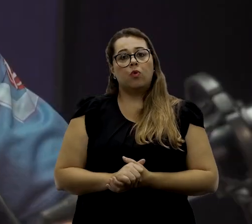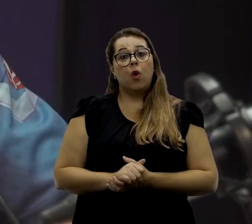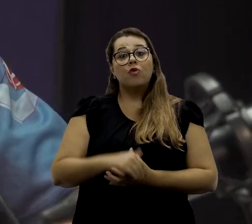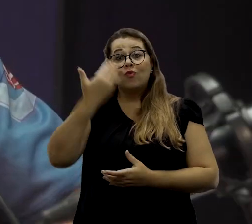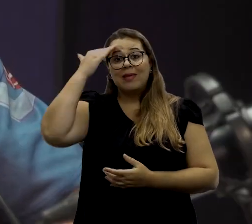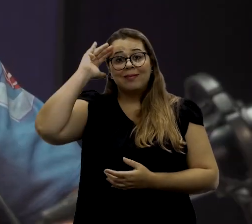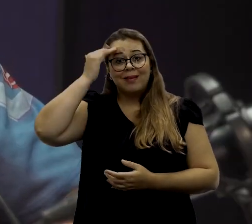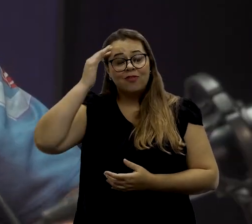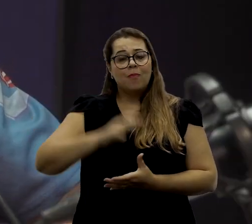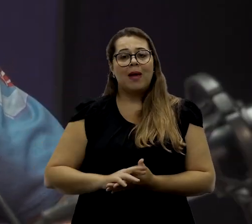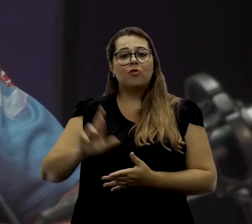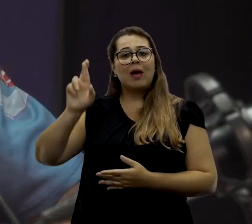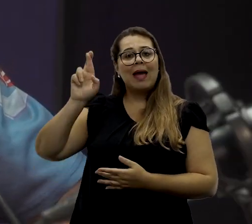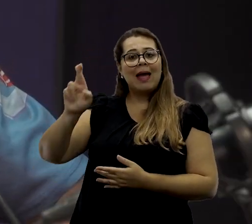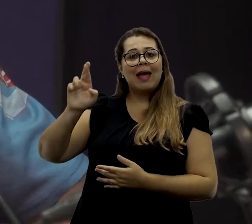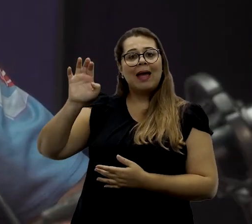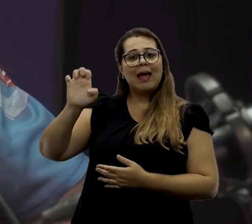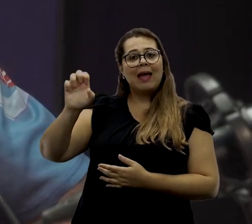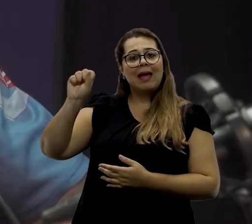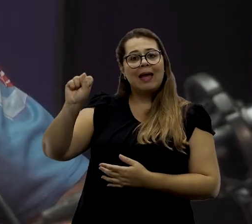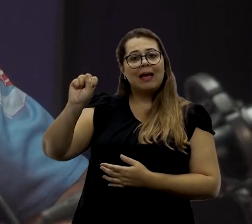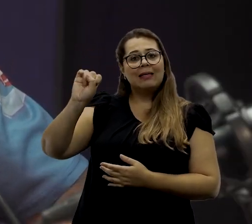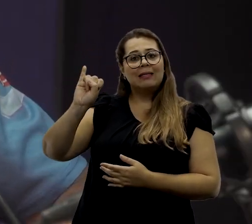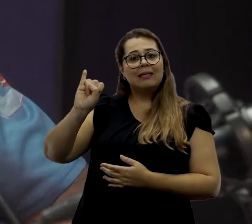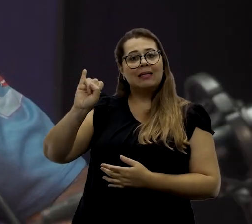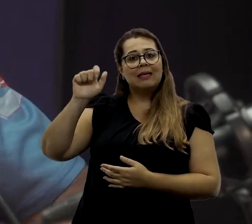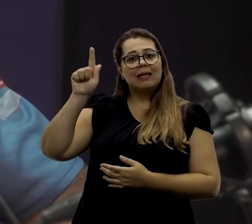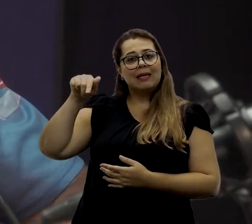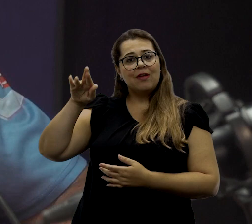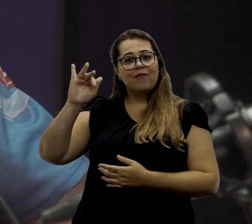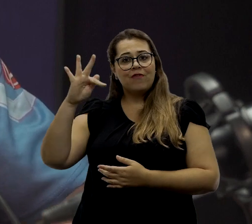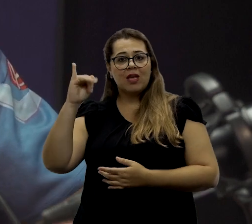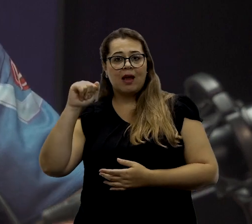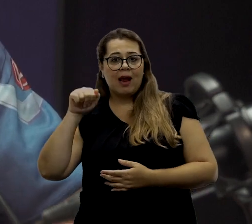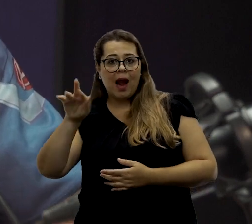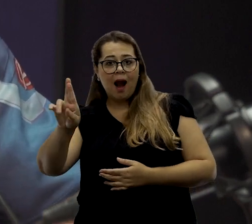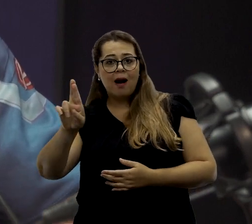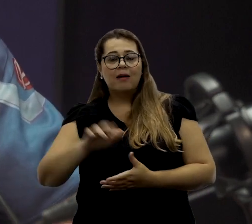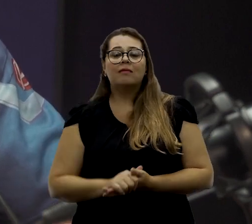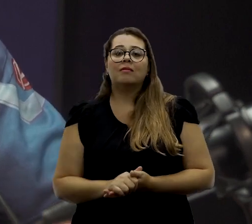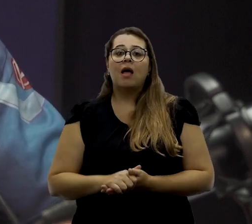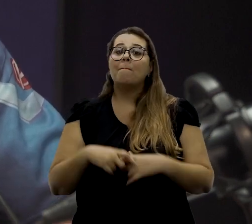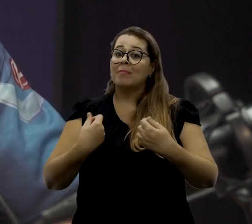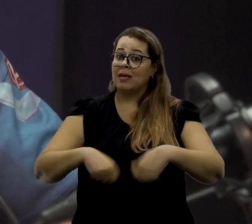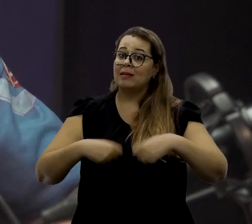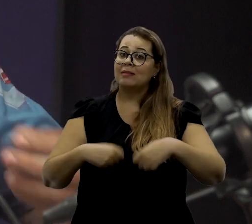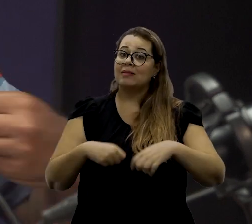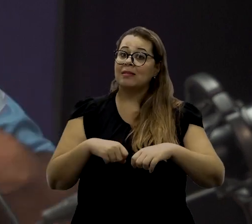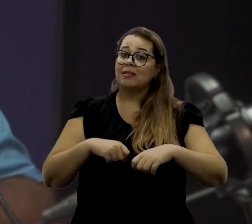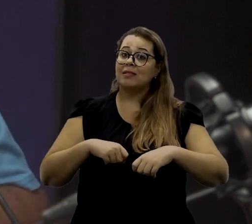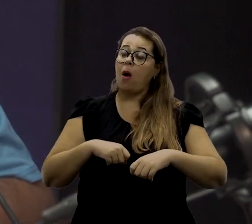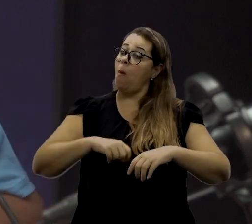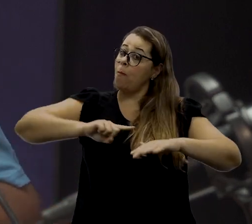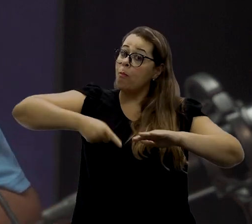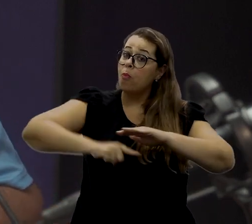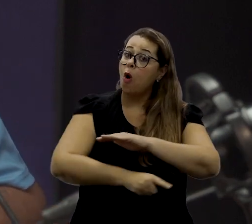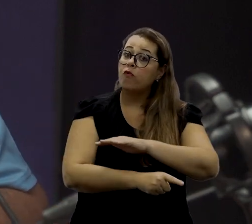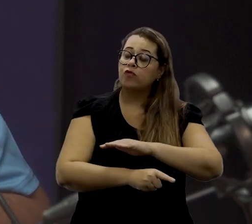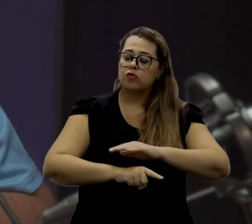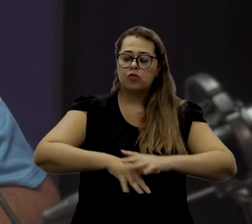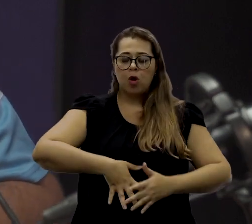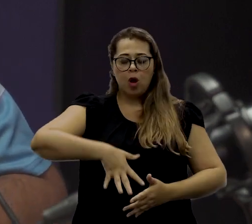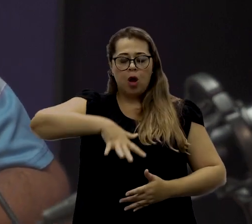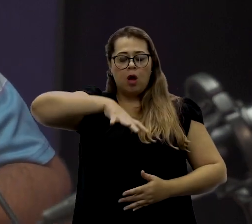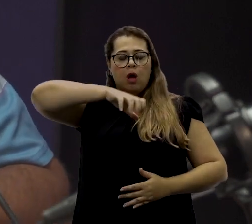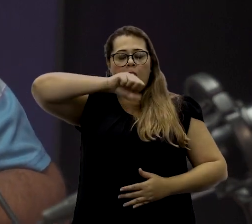ressignificado. Ressignificar tudo que acontece com você. E muitas vezes nós criamos expectativas demais. E nós precisamos